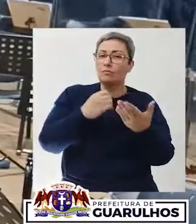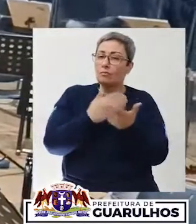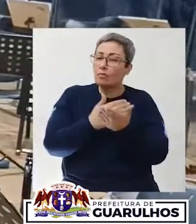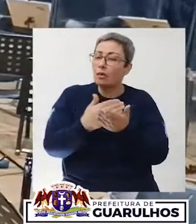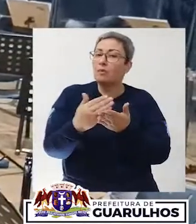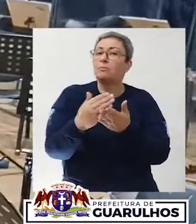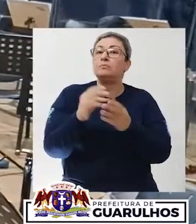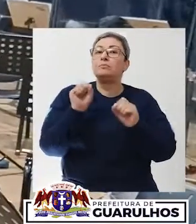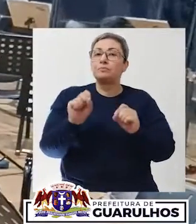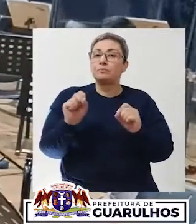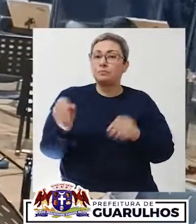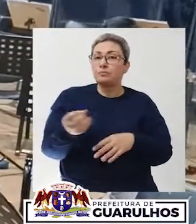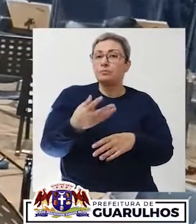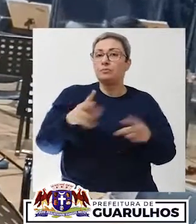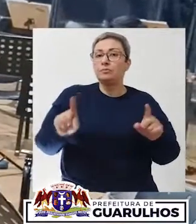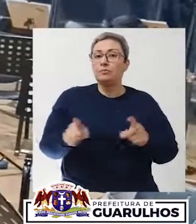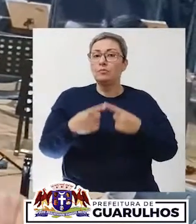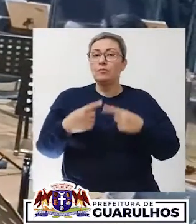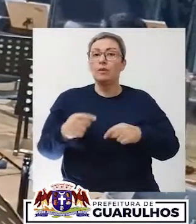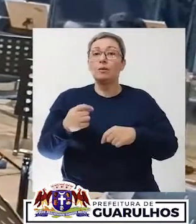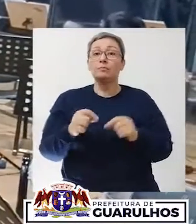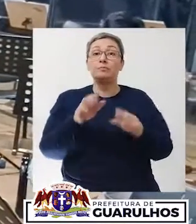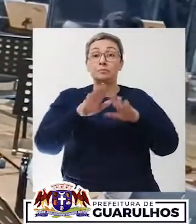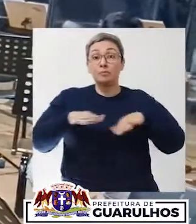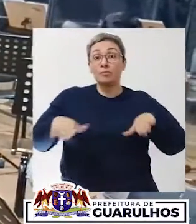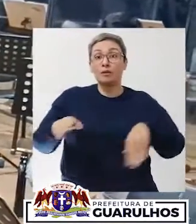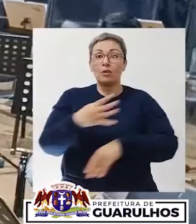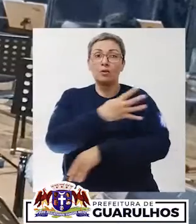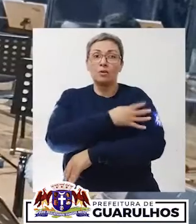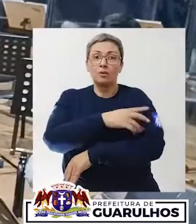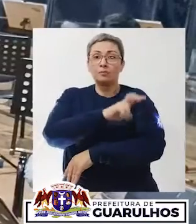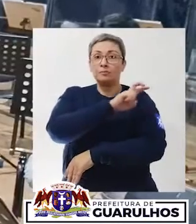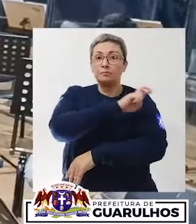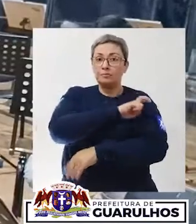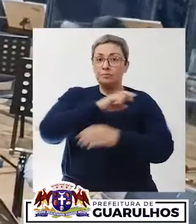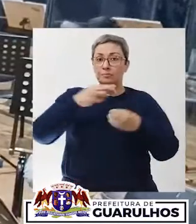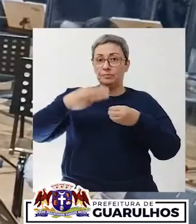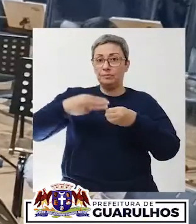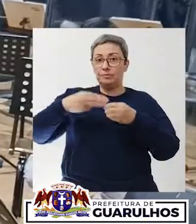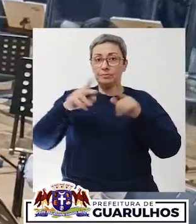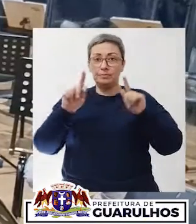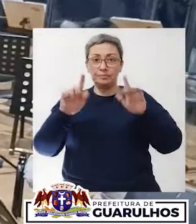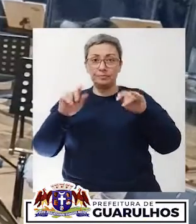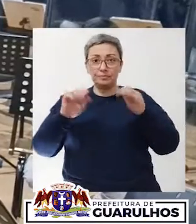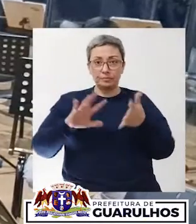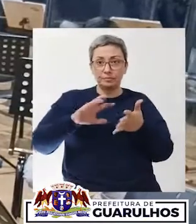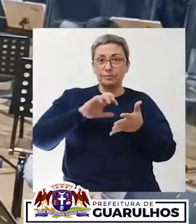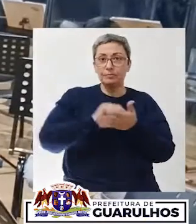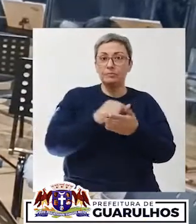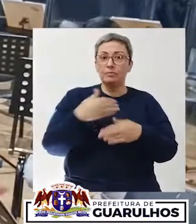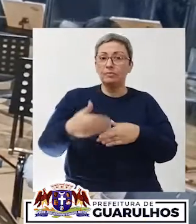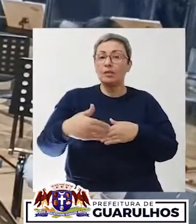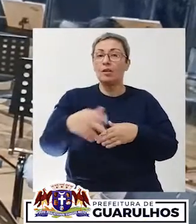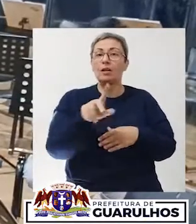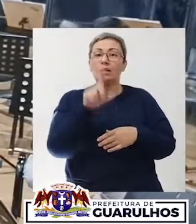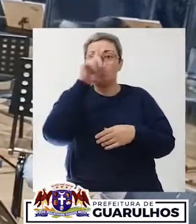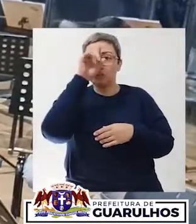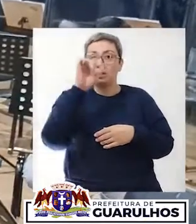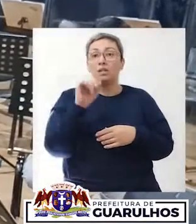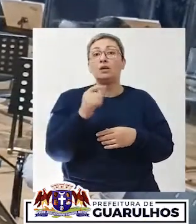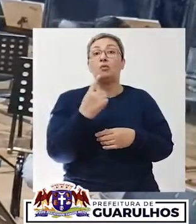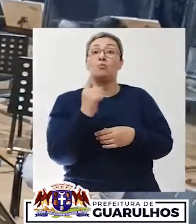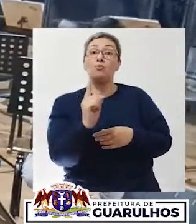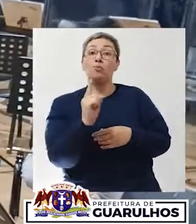levar a iniciação musical para crianças do 4º e do 5º ano da rede municipal. As inscrições vão até o